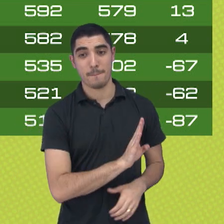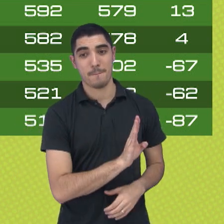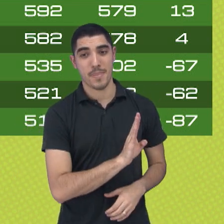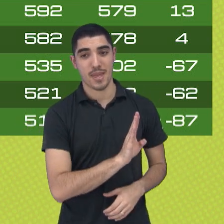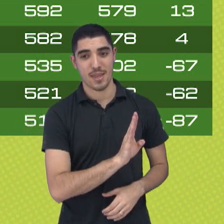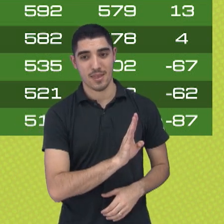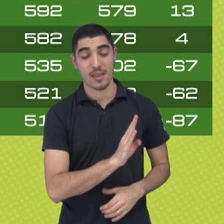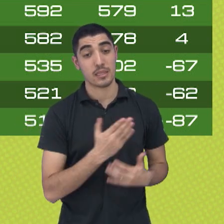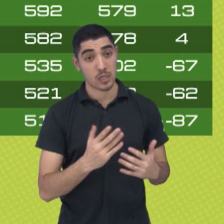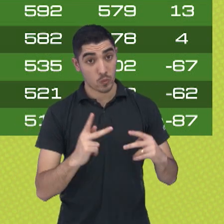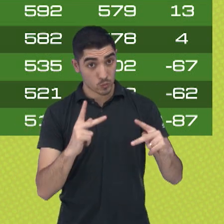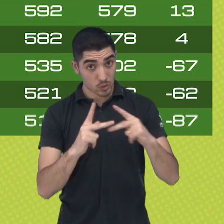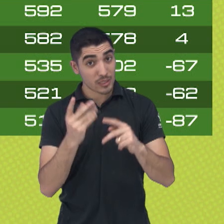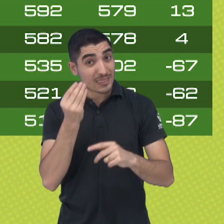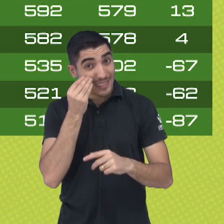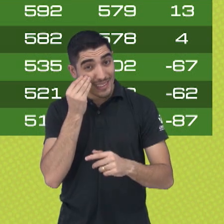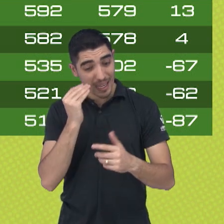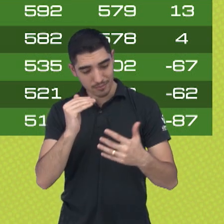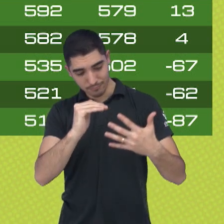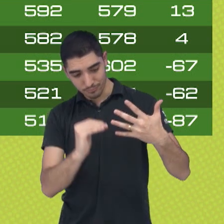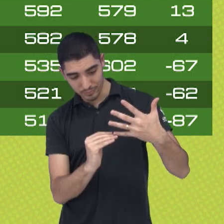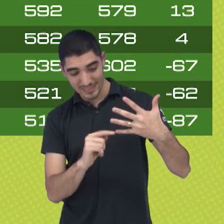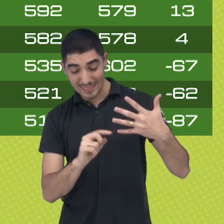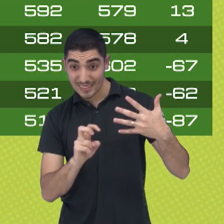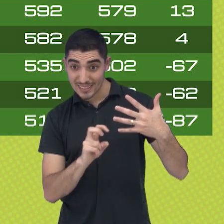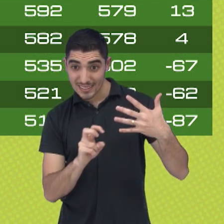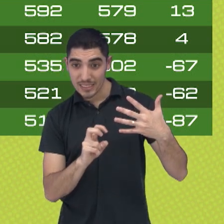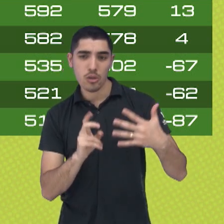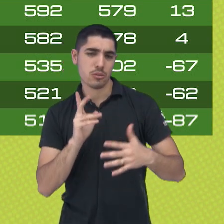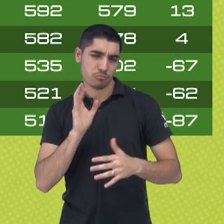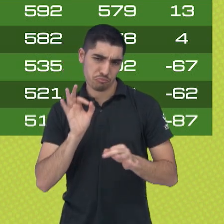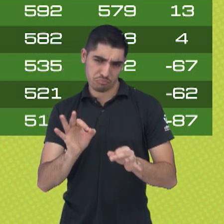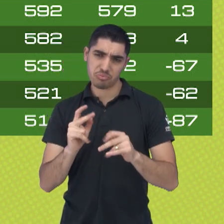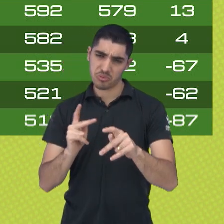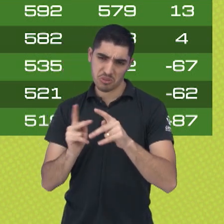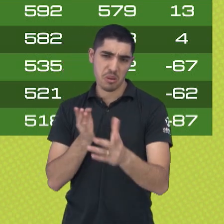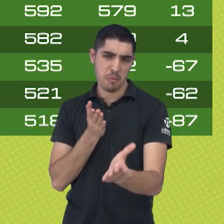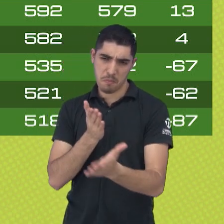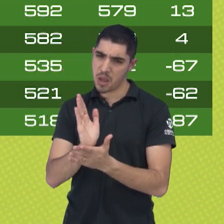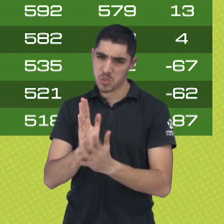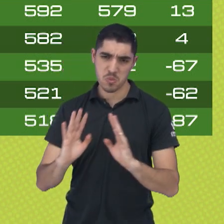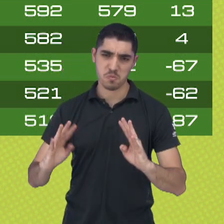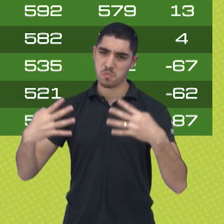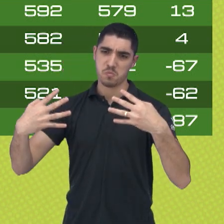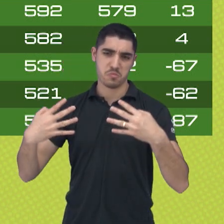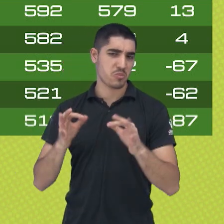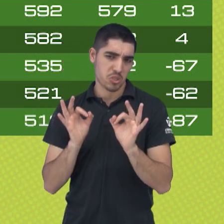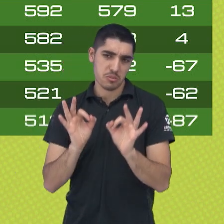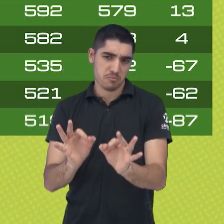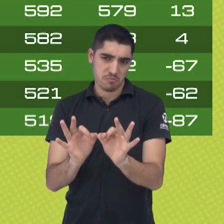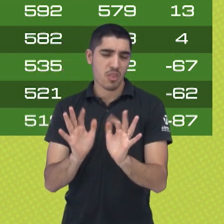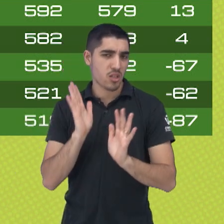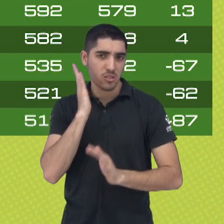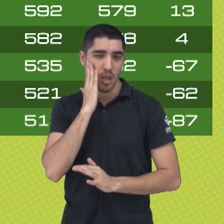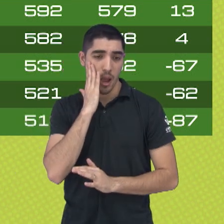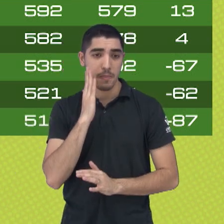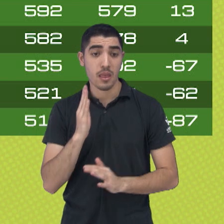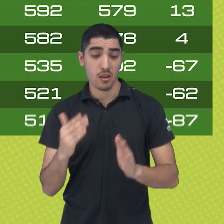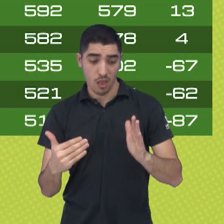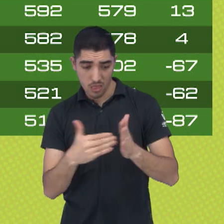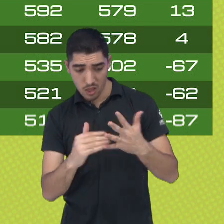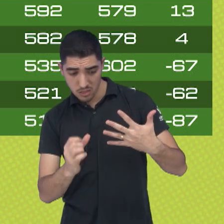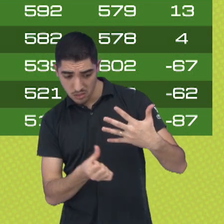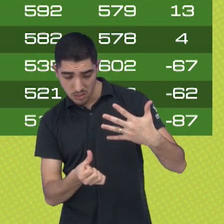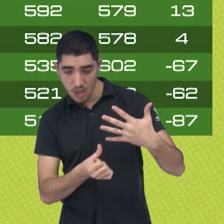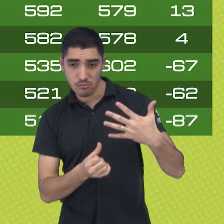5ª posição, porque praticamente está garantido na fase de playoffs de quartas de final, né? Então, ficando ali na 6ª posição, vai para o grupo